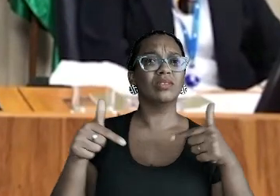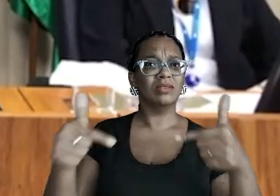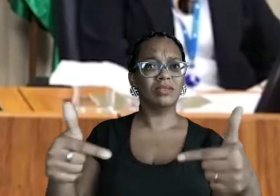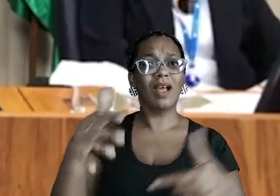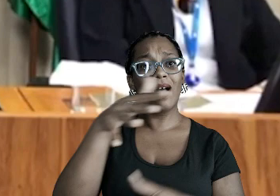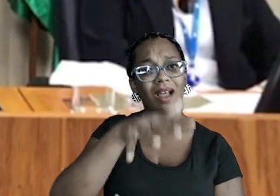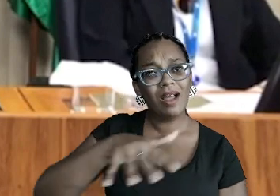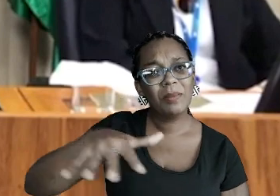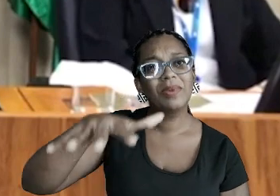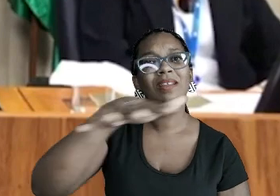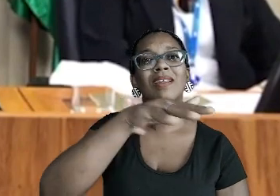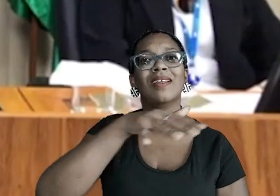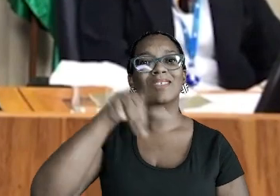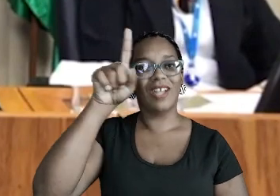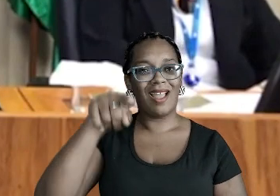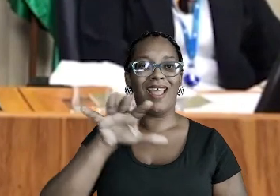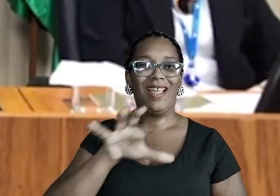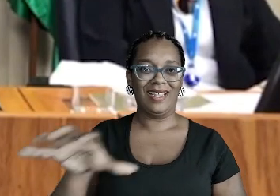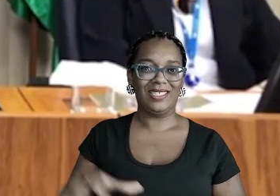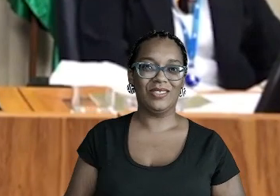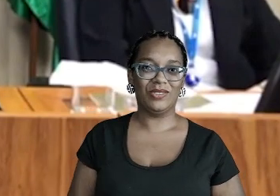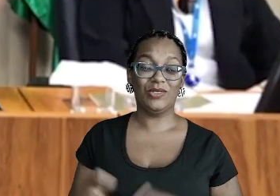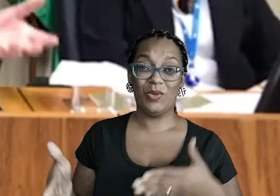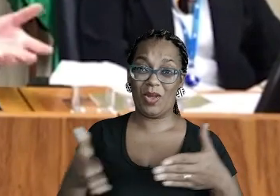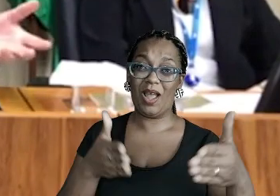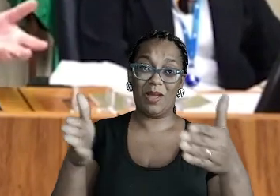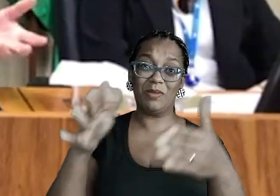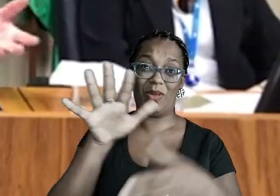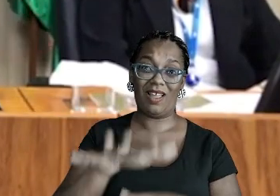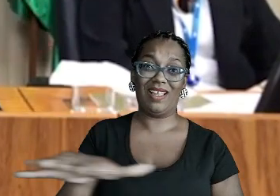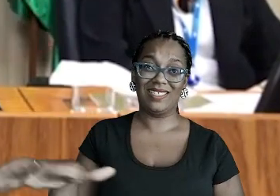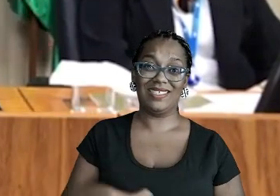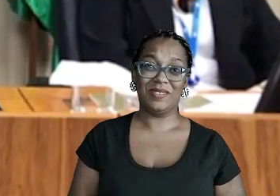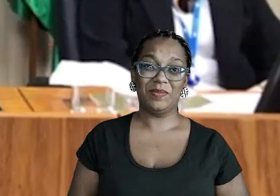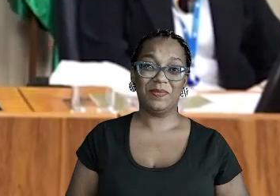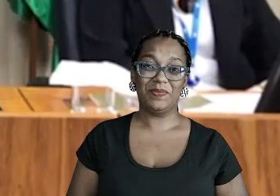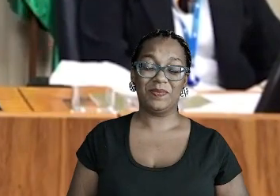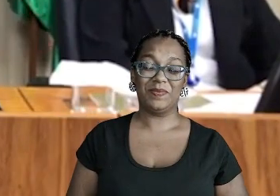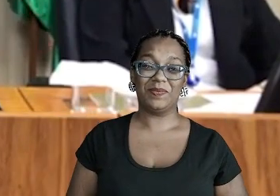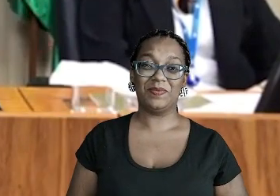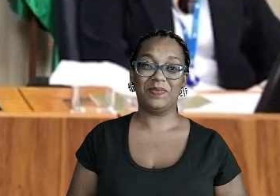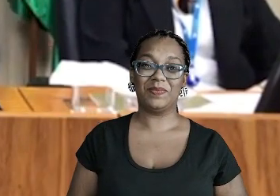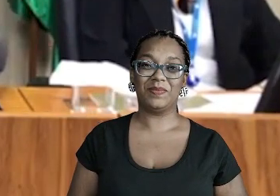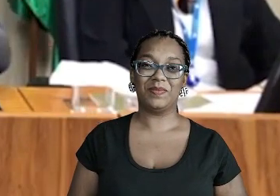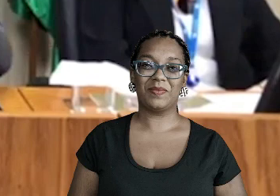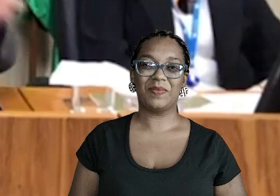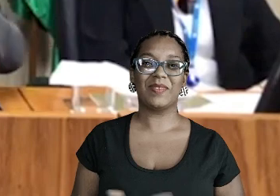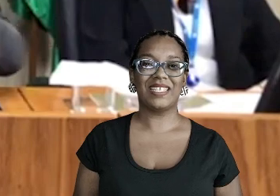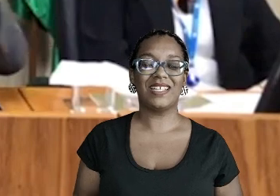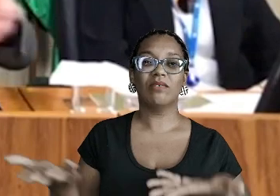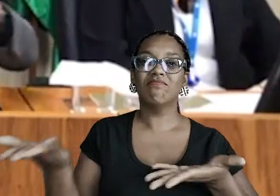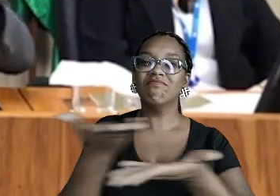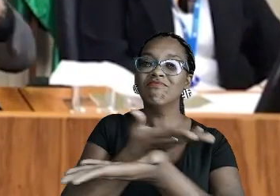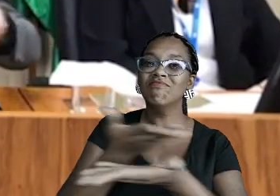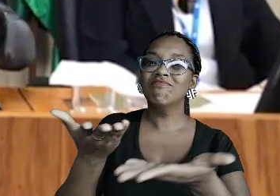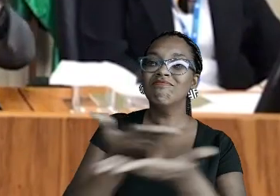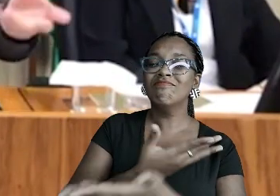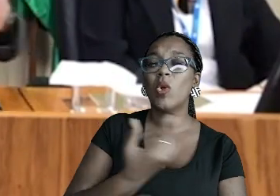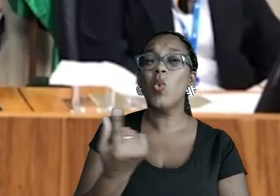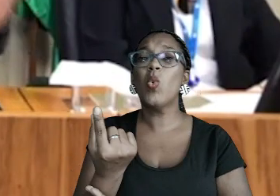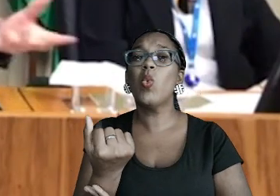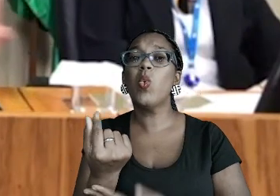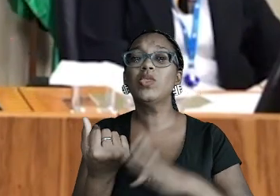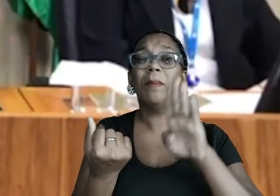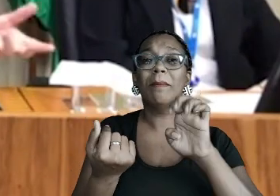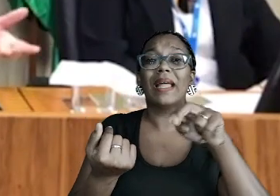Esse é o ambiente é este o caminho é este aquela relação custo-benefício